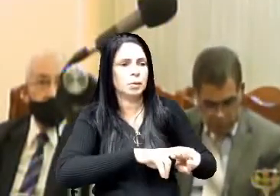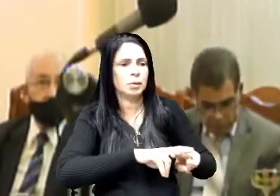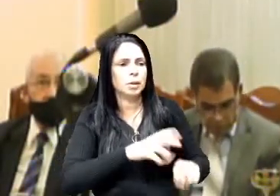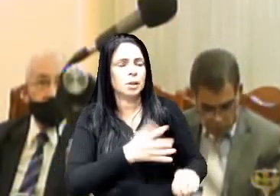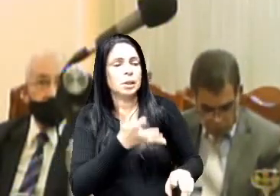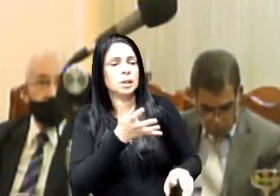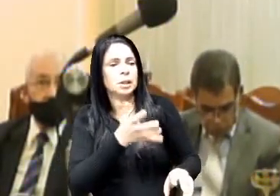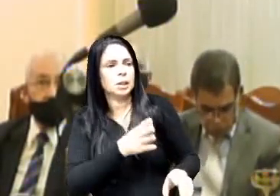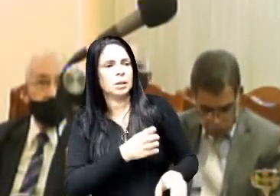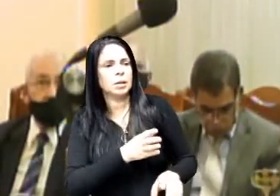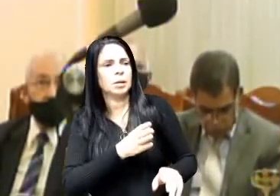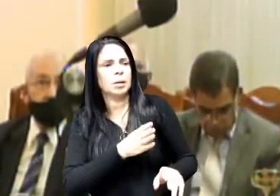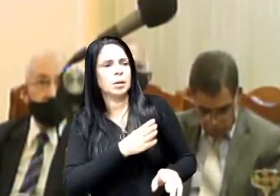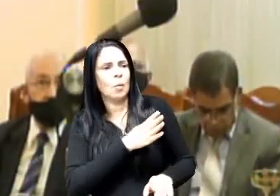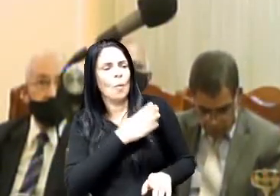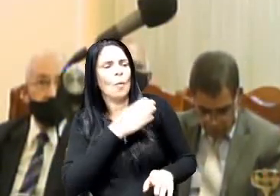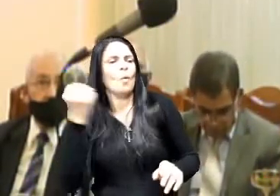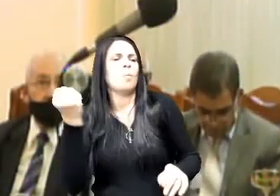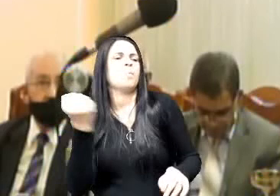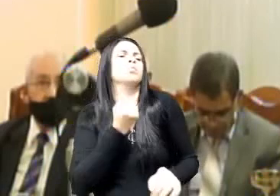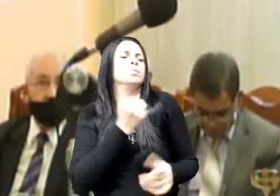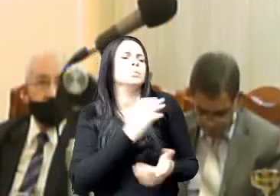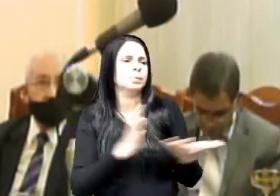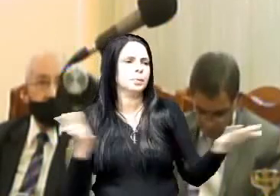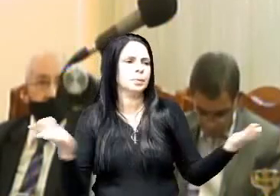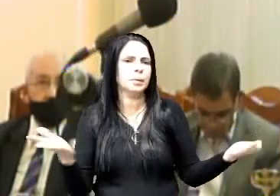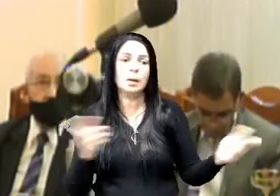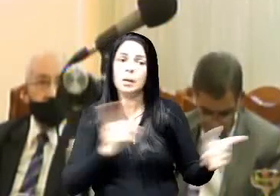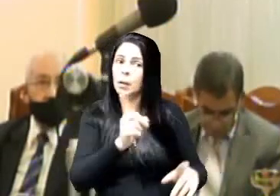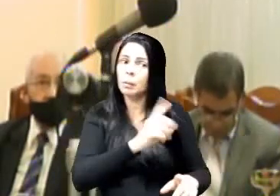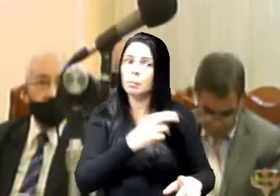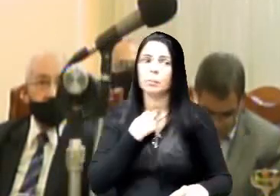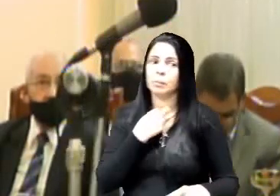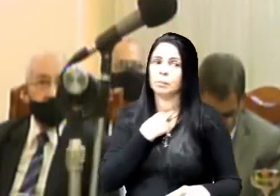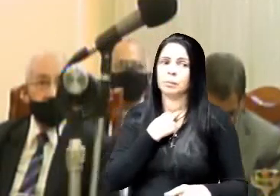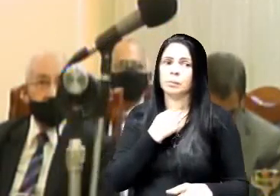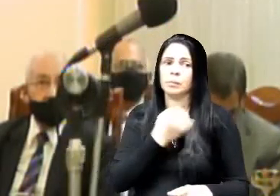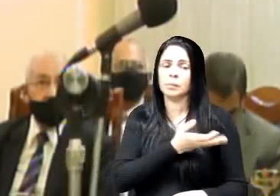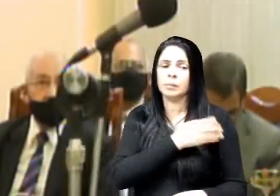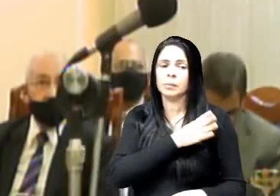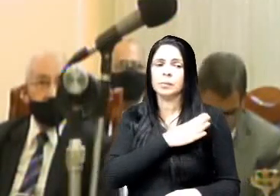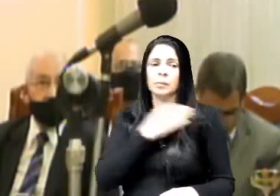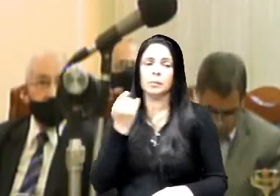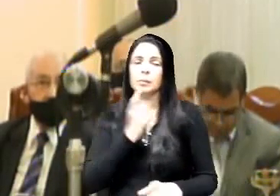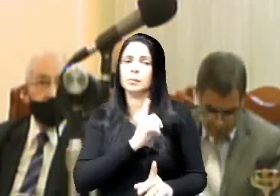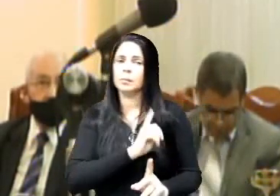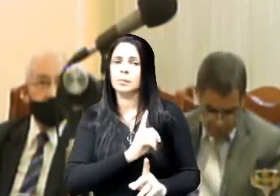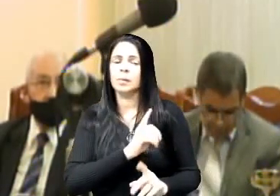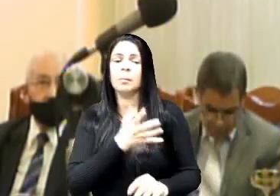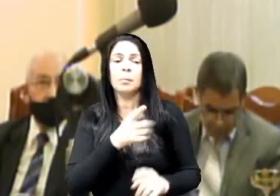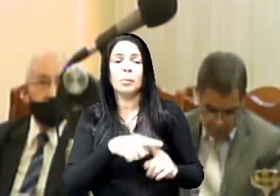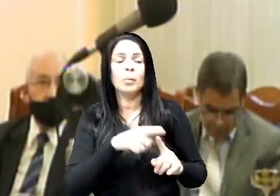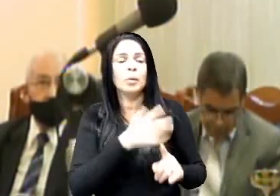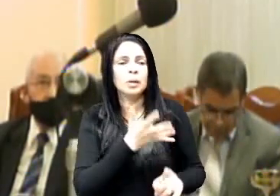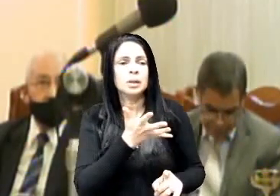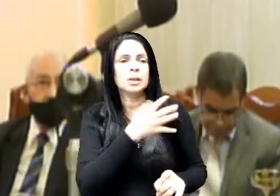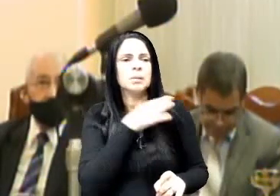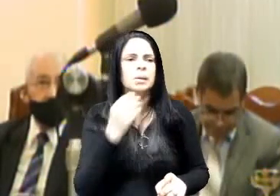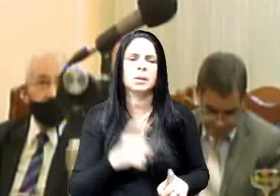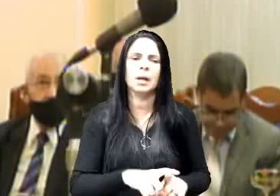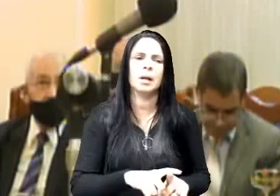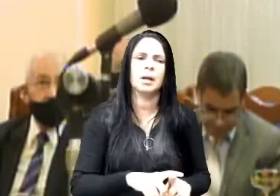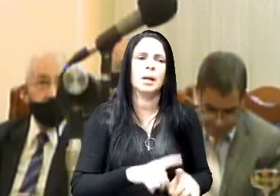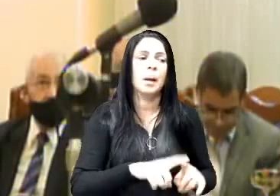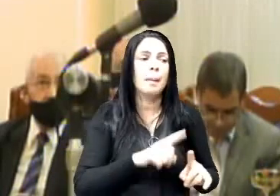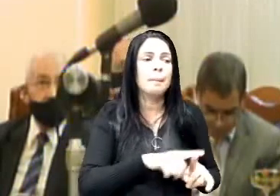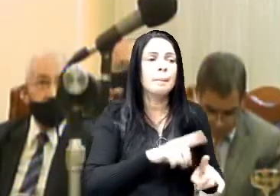terrível. Suicídio é covardia. Quis matar-se. 28. Pensou ele que os presos